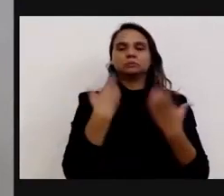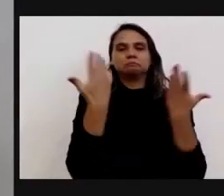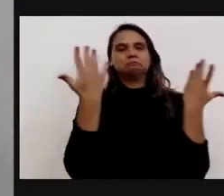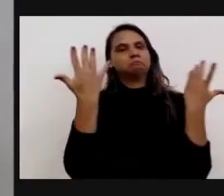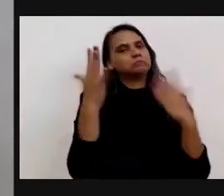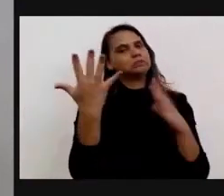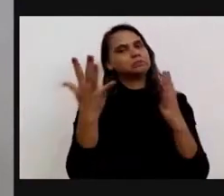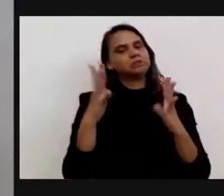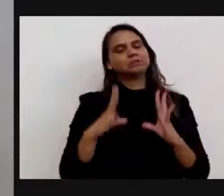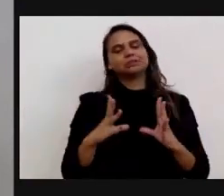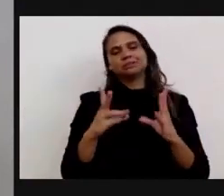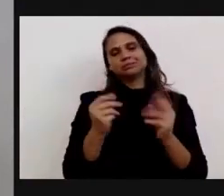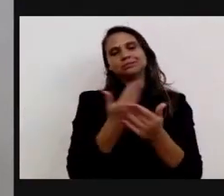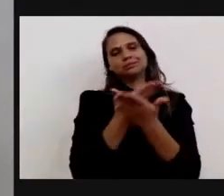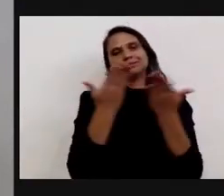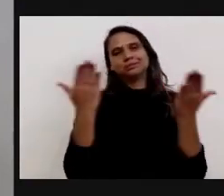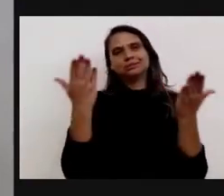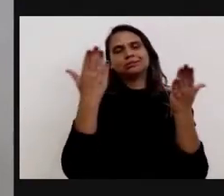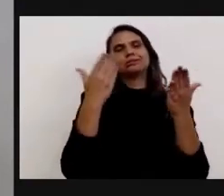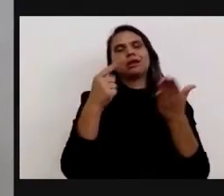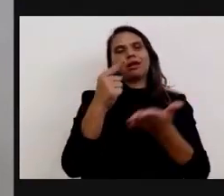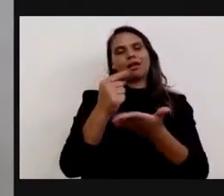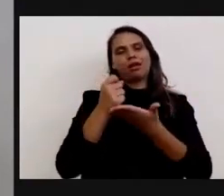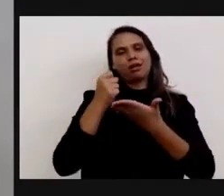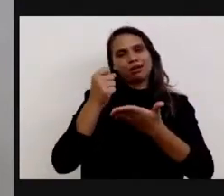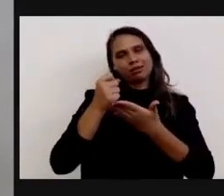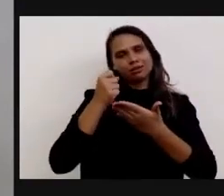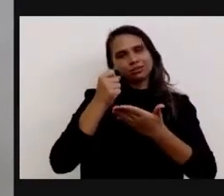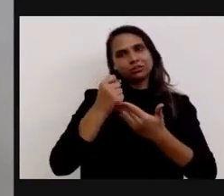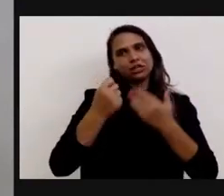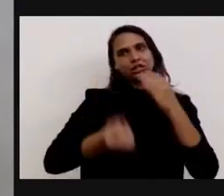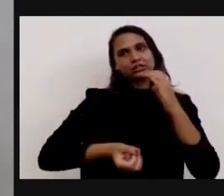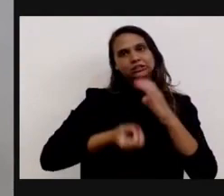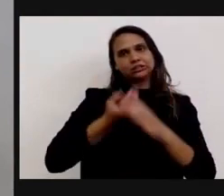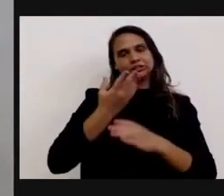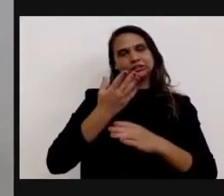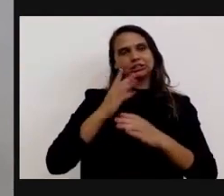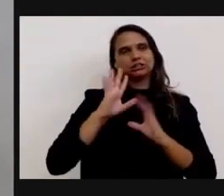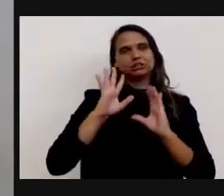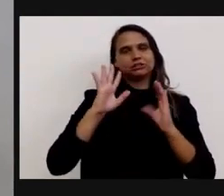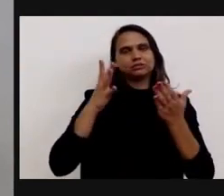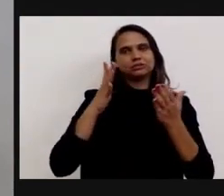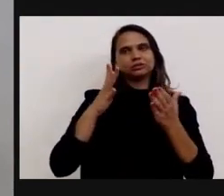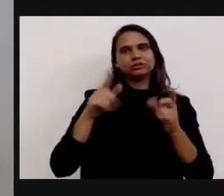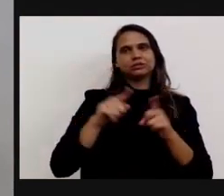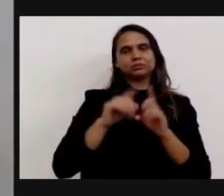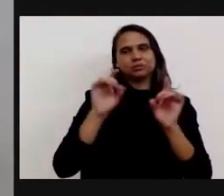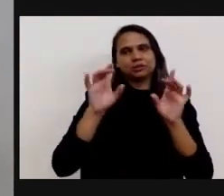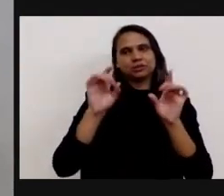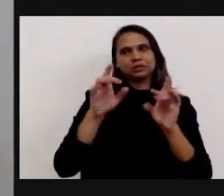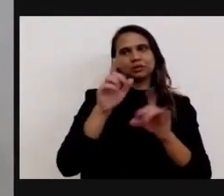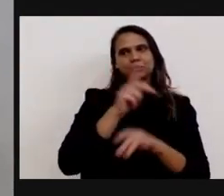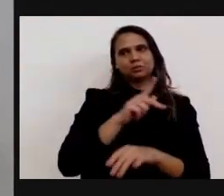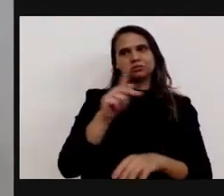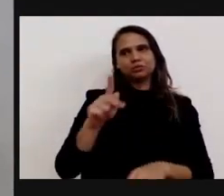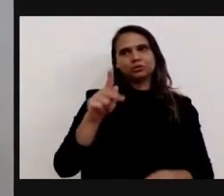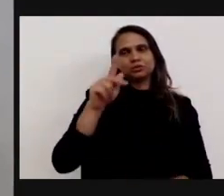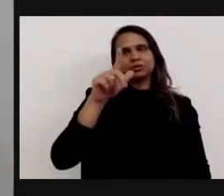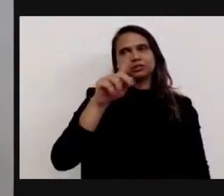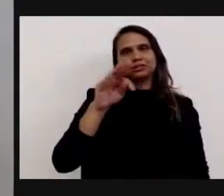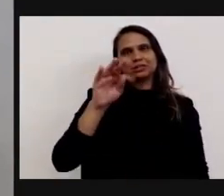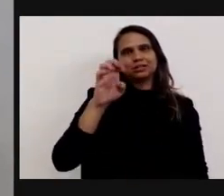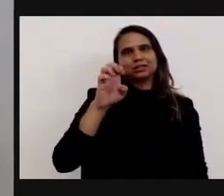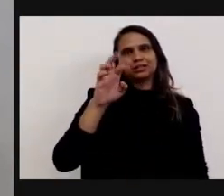a todos que participaram e que ajudaram a elaborar esse evento em especial a professora Terezinha Elizabeth